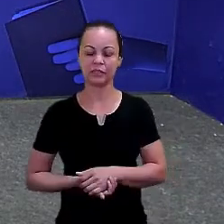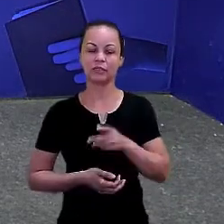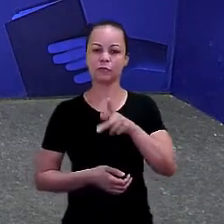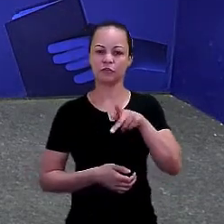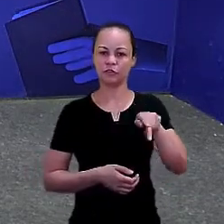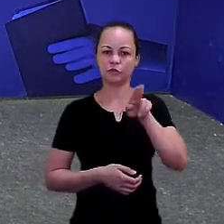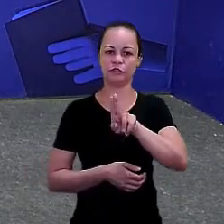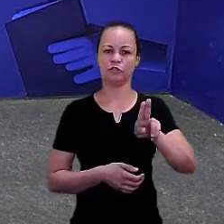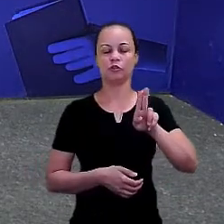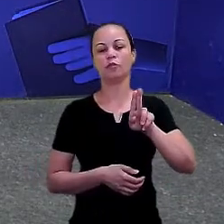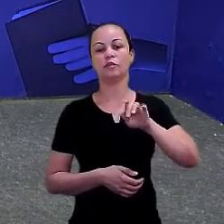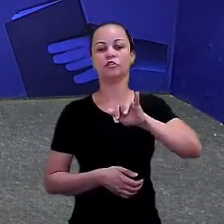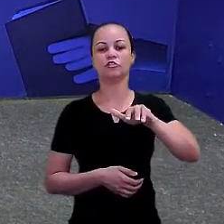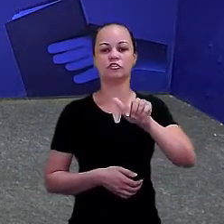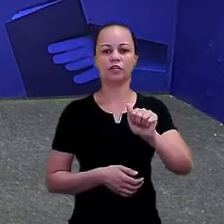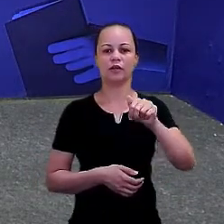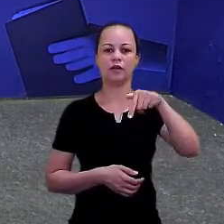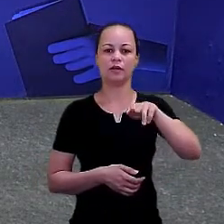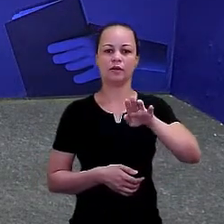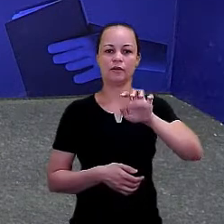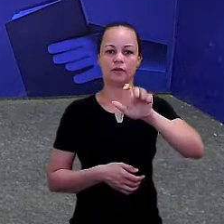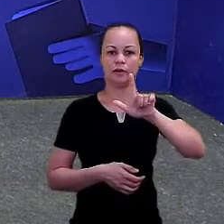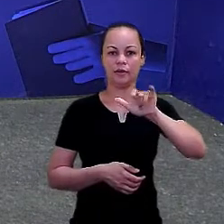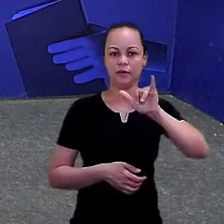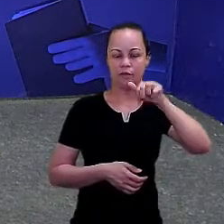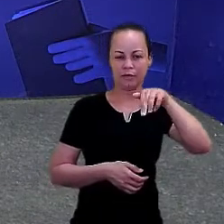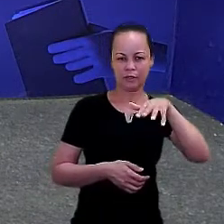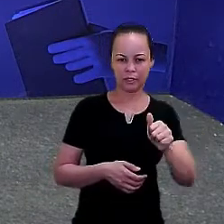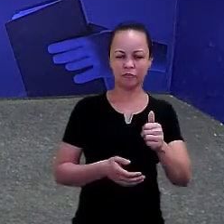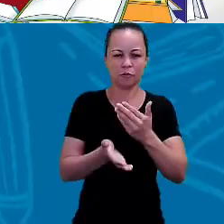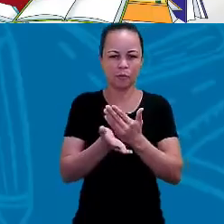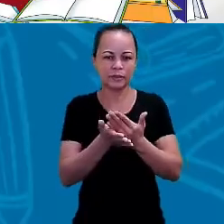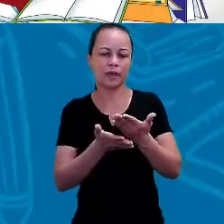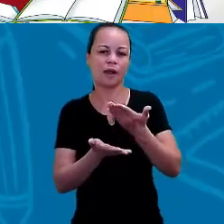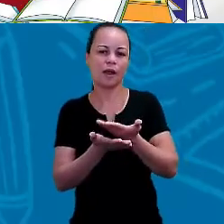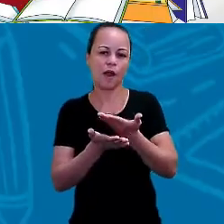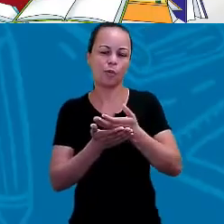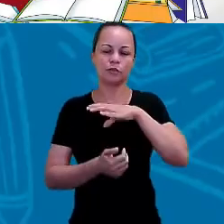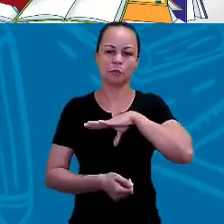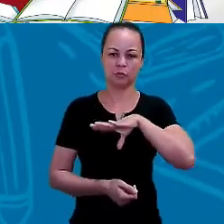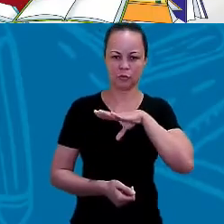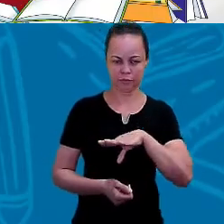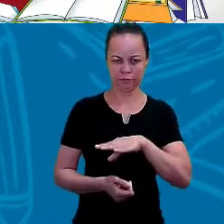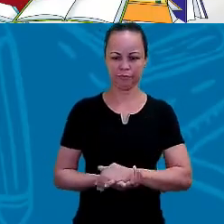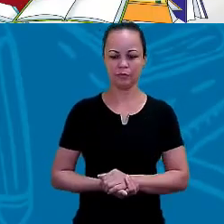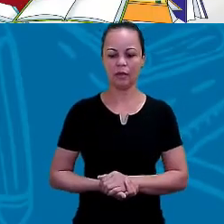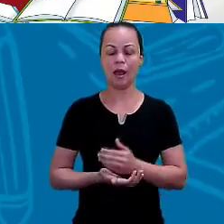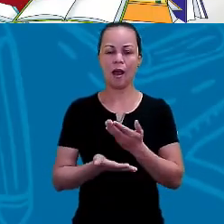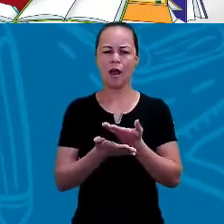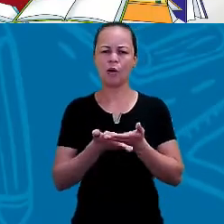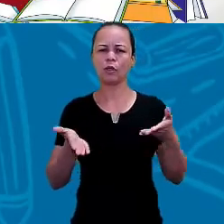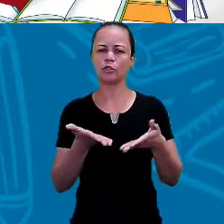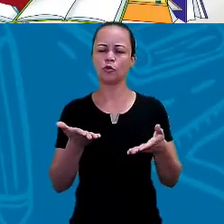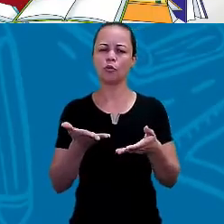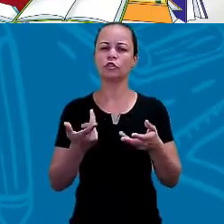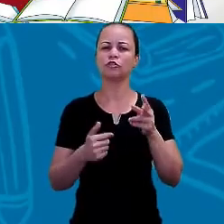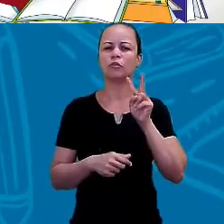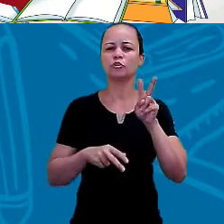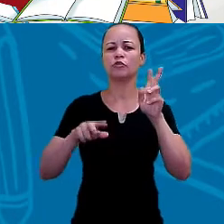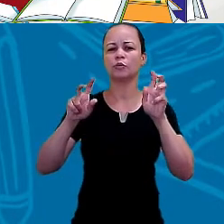Jaqueline e a gente vai dar início à nossa aula de português. Então, na nossa aula de hoje, a gente vai ver pronomes